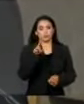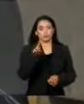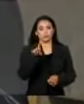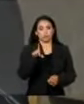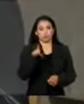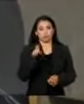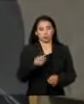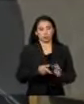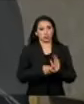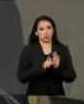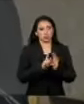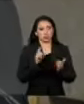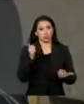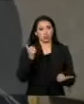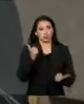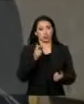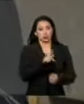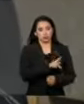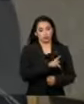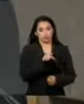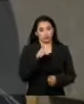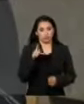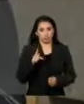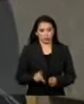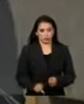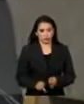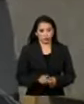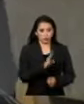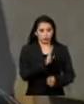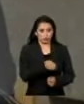presidência, deferiu na suspensão de liminar